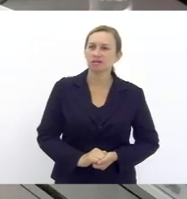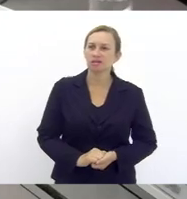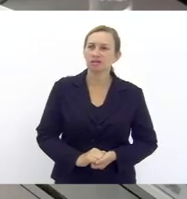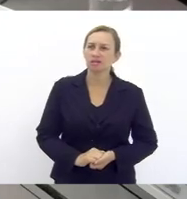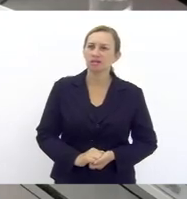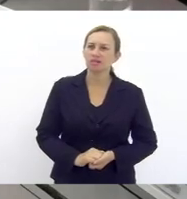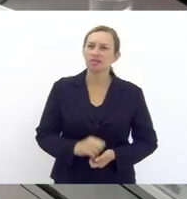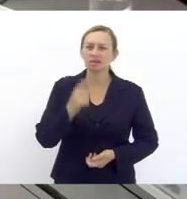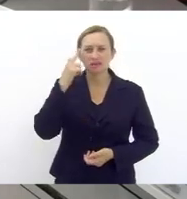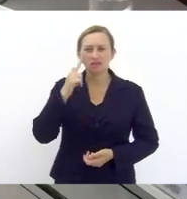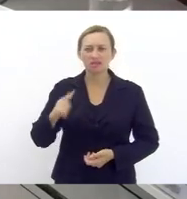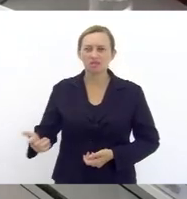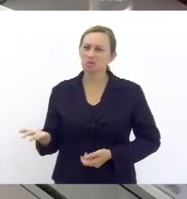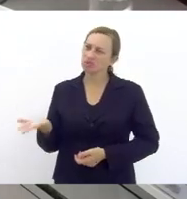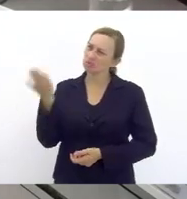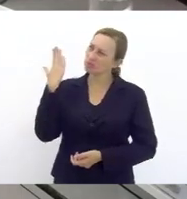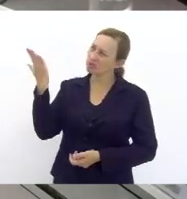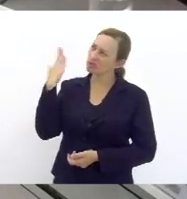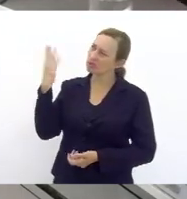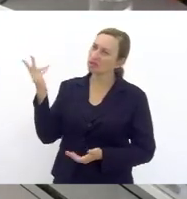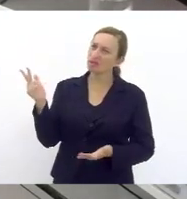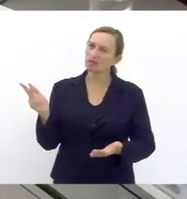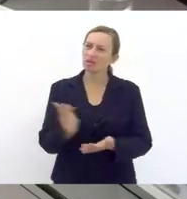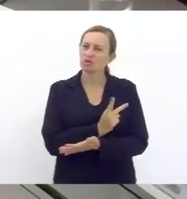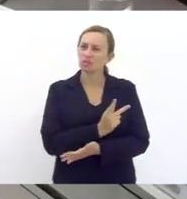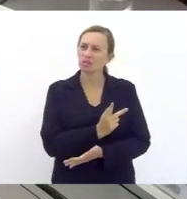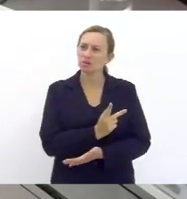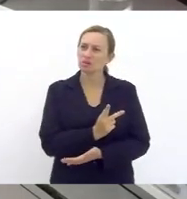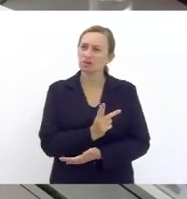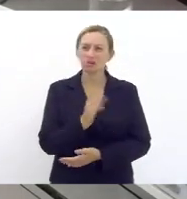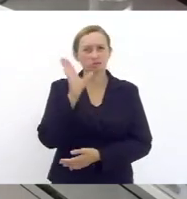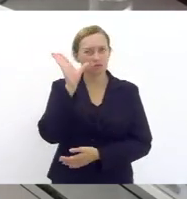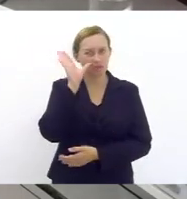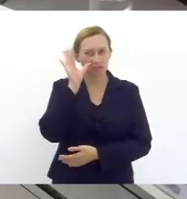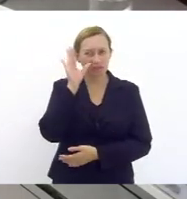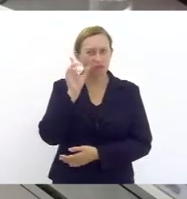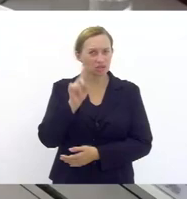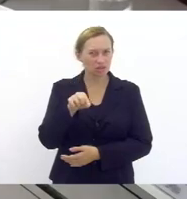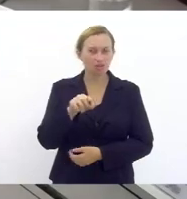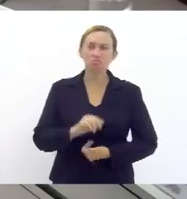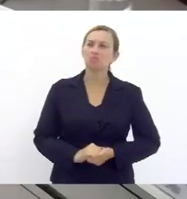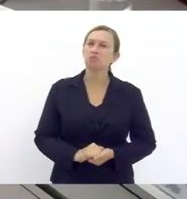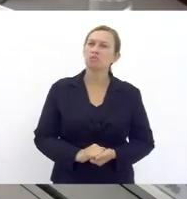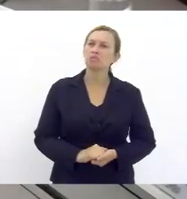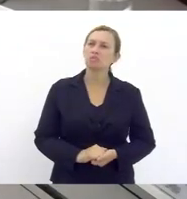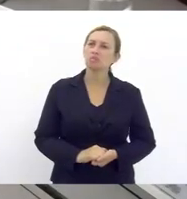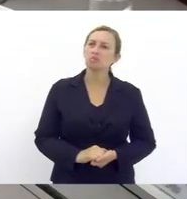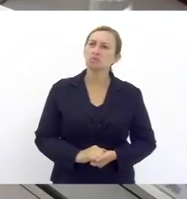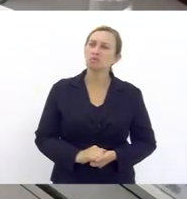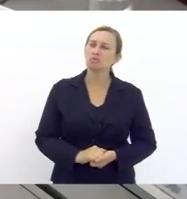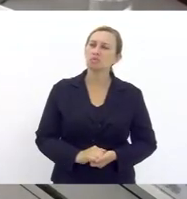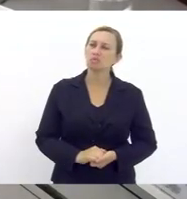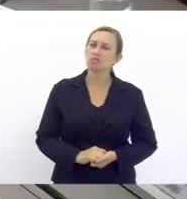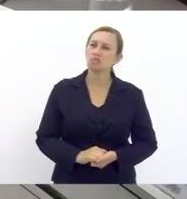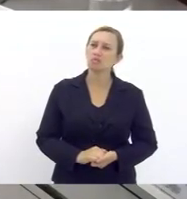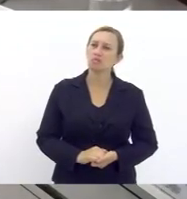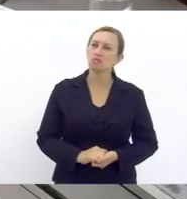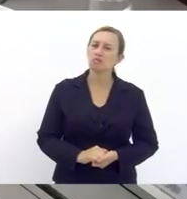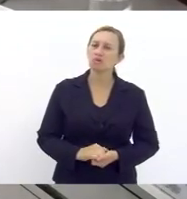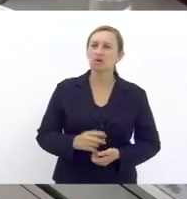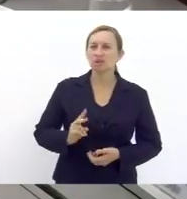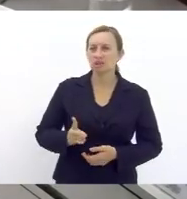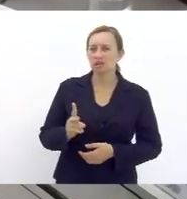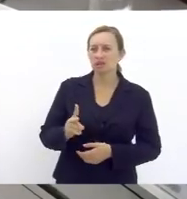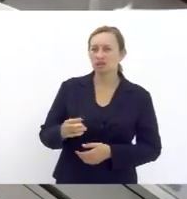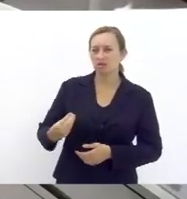semana passada né aconteceu um impasse bem interessante né porque eu transito muito entre Os territórios de